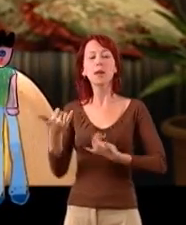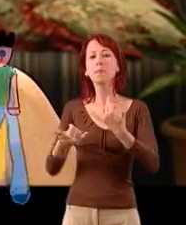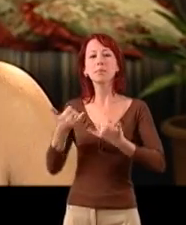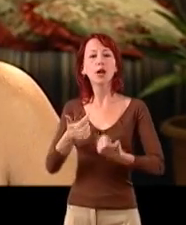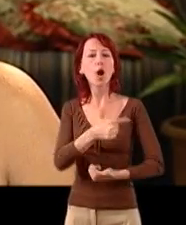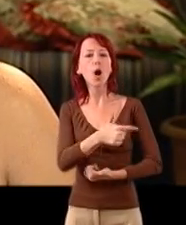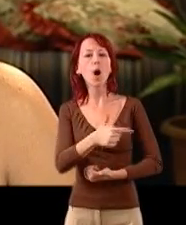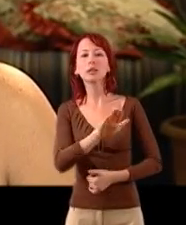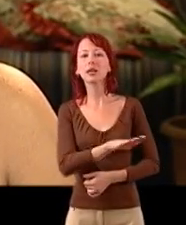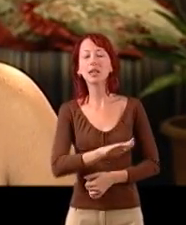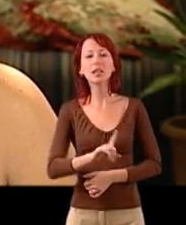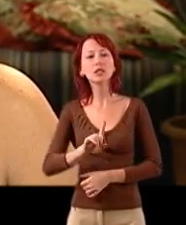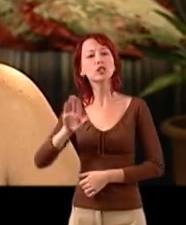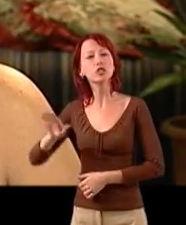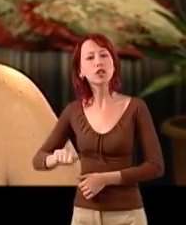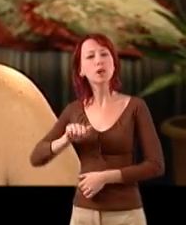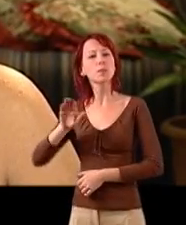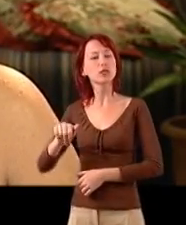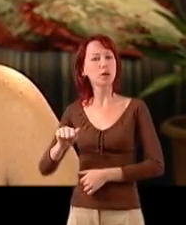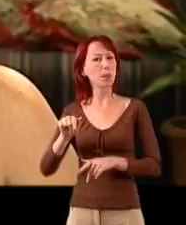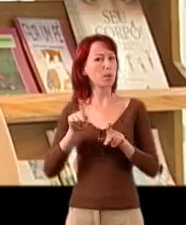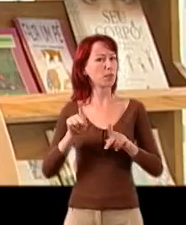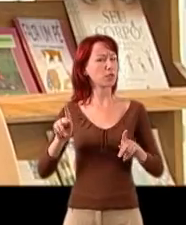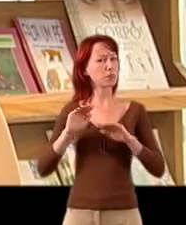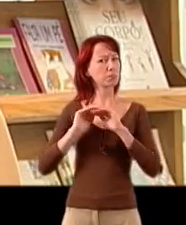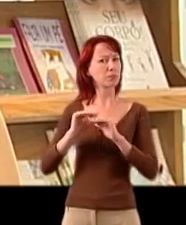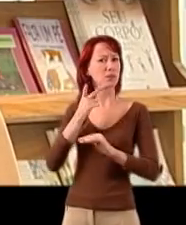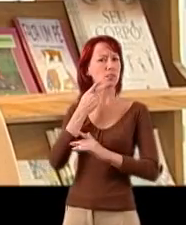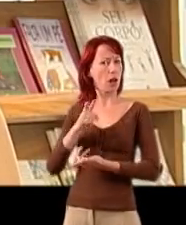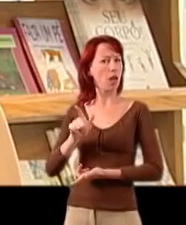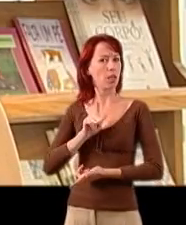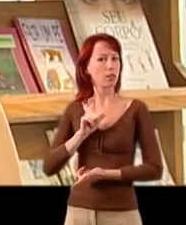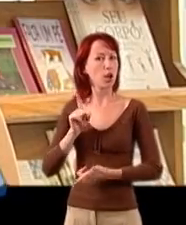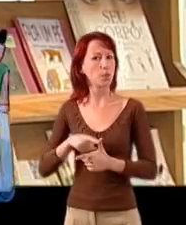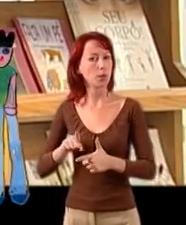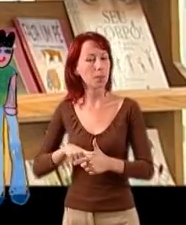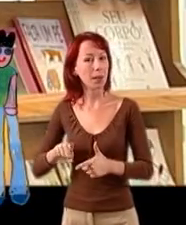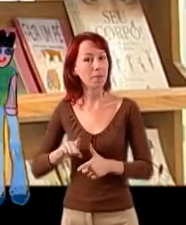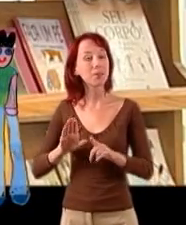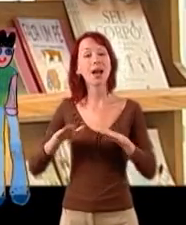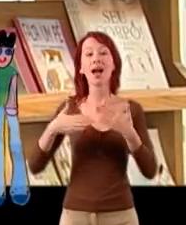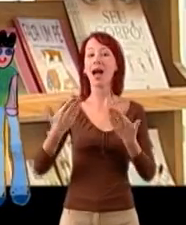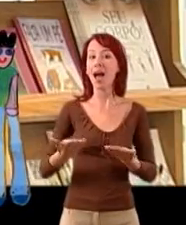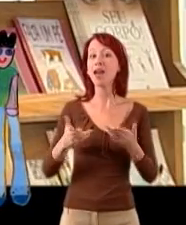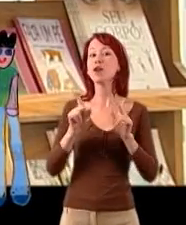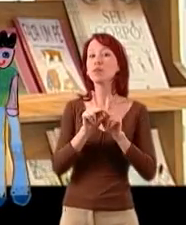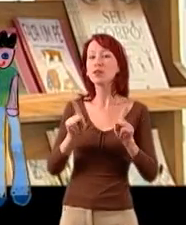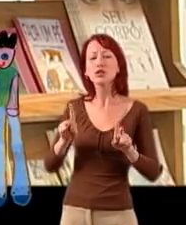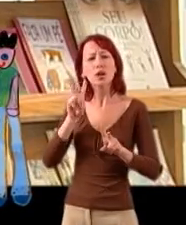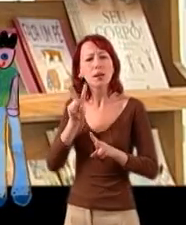criança. Aí ela falou assim que ele tinha algum problema. Ela começou a notar, a perceber